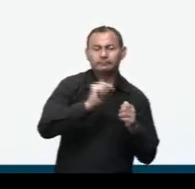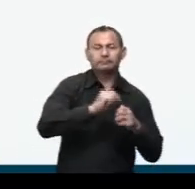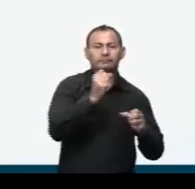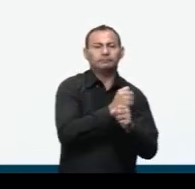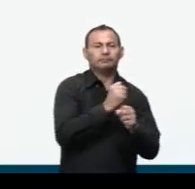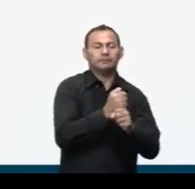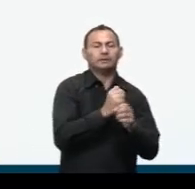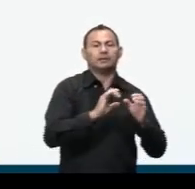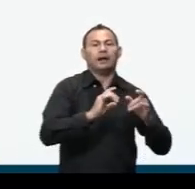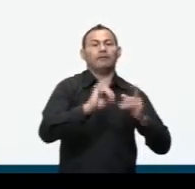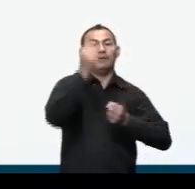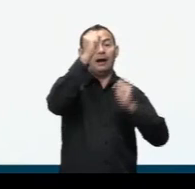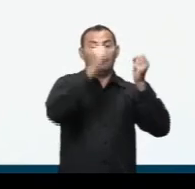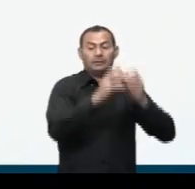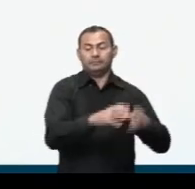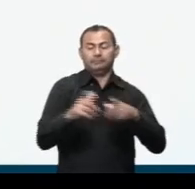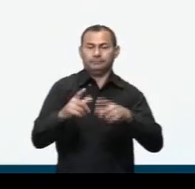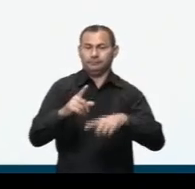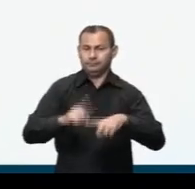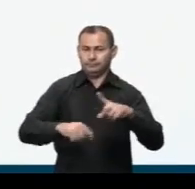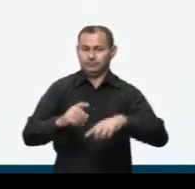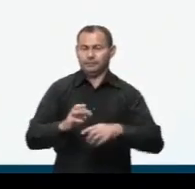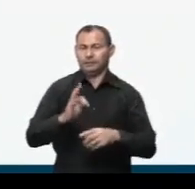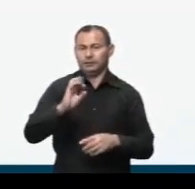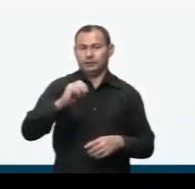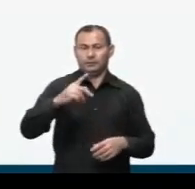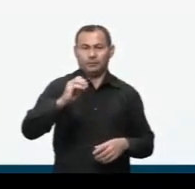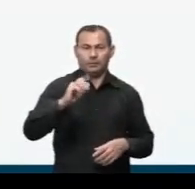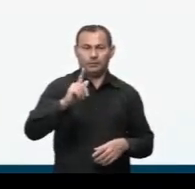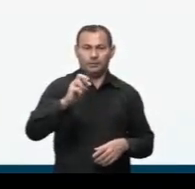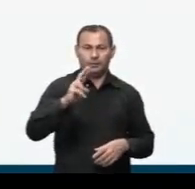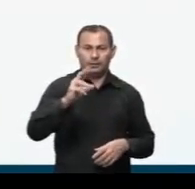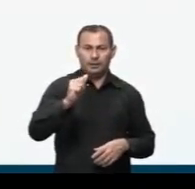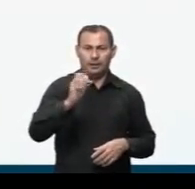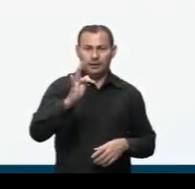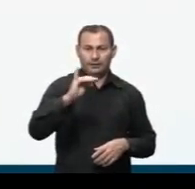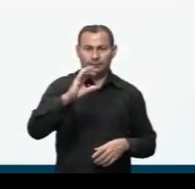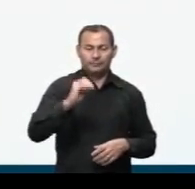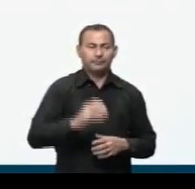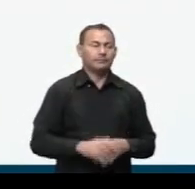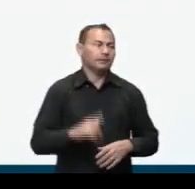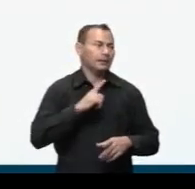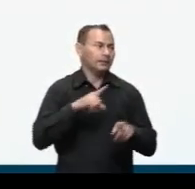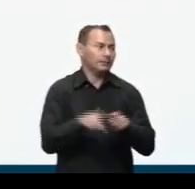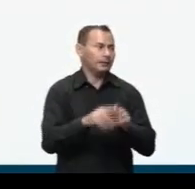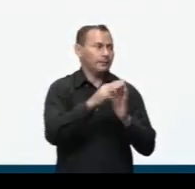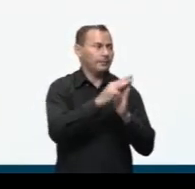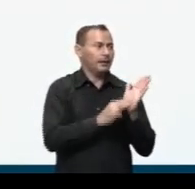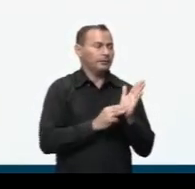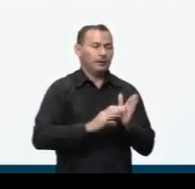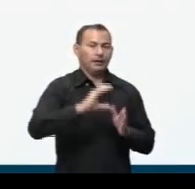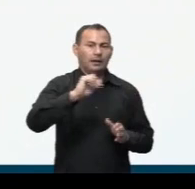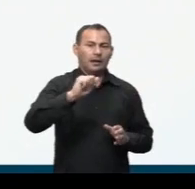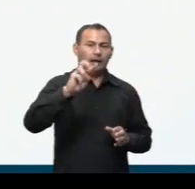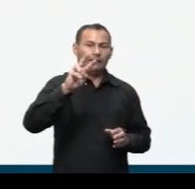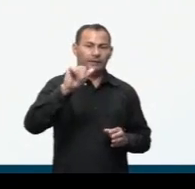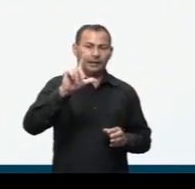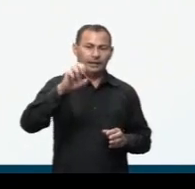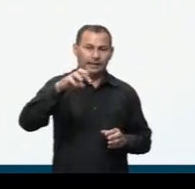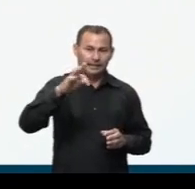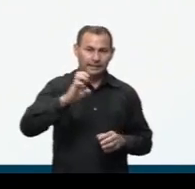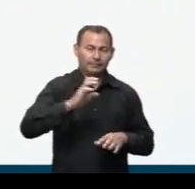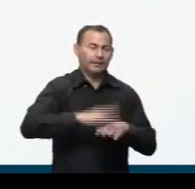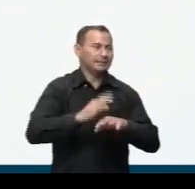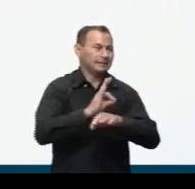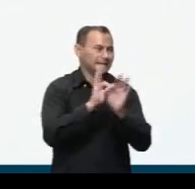necessário também o equipamento topográfico. A gente tem o método do cavalete, é o método mais